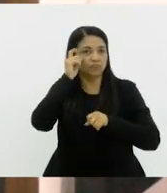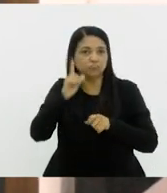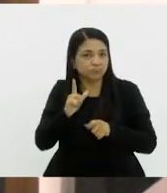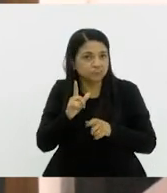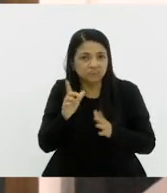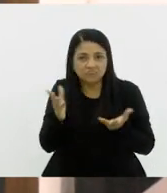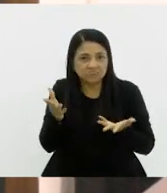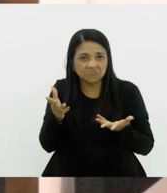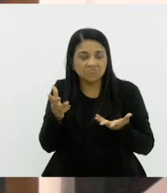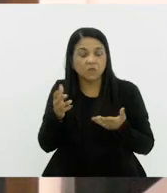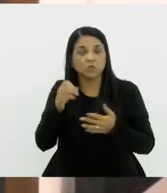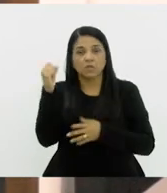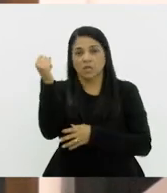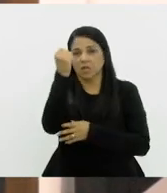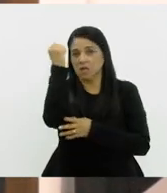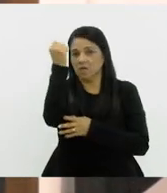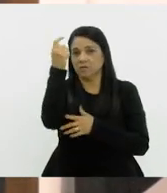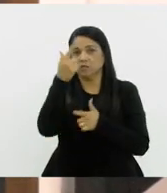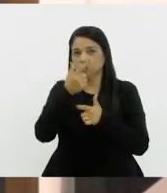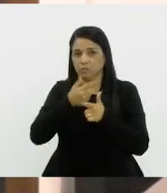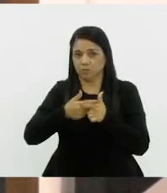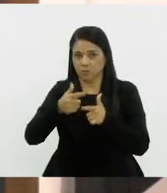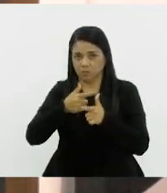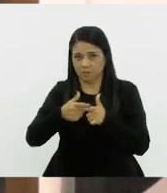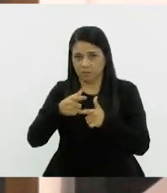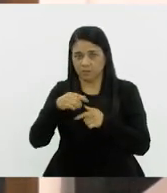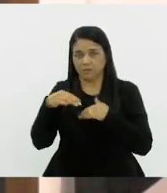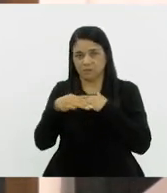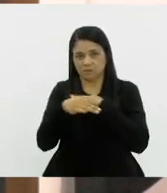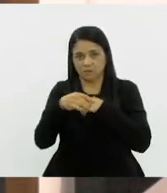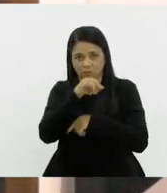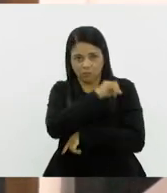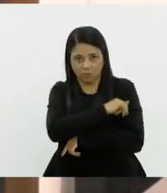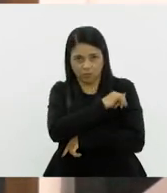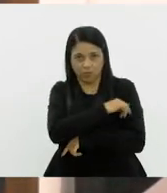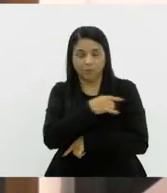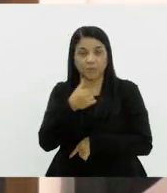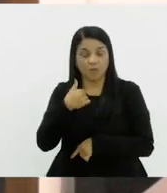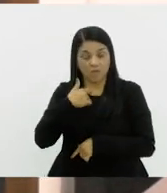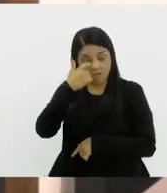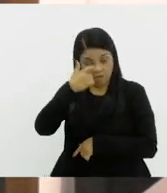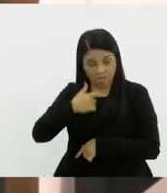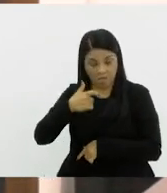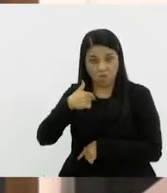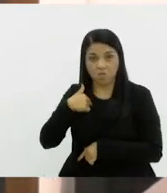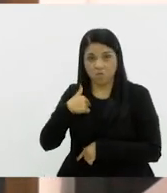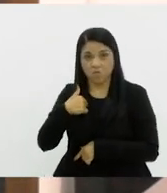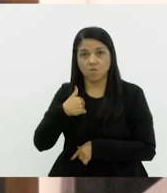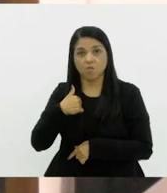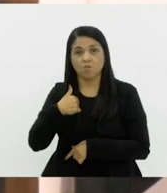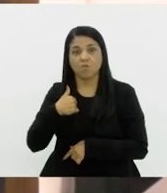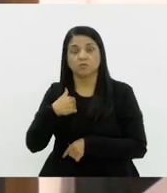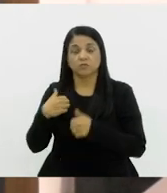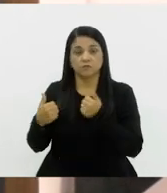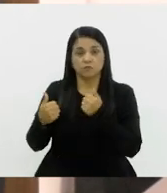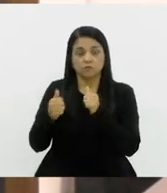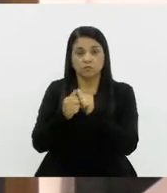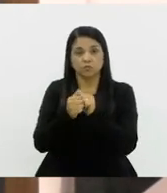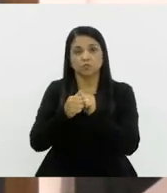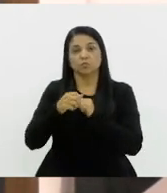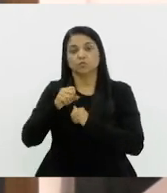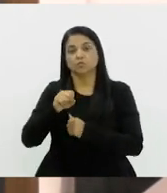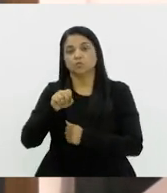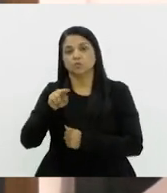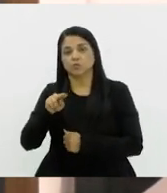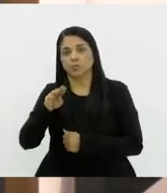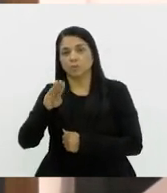da gravidade do problema que está se armando para o Rio de Janeiro. Eu estive, deputado Mink, com o superintendente do